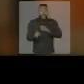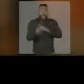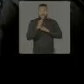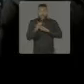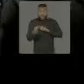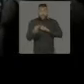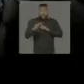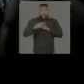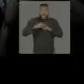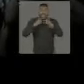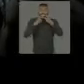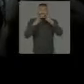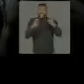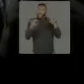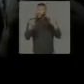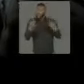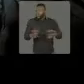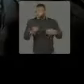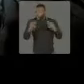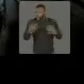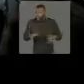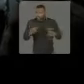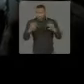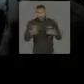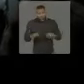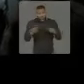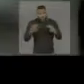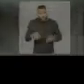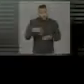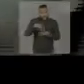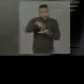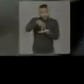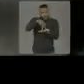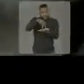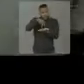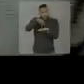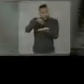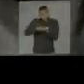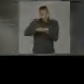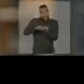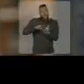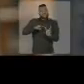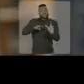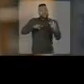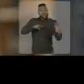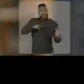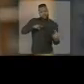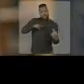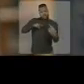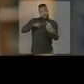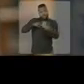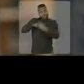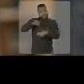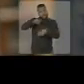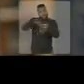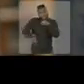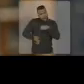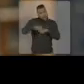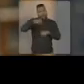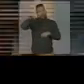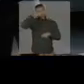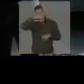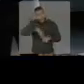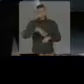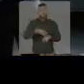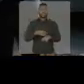colocam dentro do ânus. Você grita de dor. Você perde o equilíbrio e cai no chão. Eles vêm em cima de você mesmo para